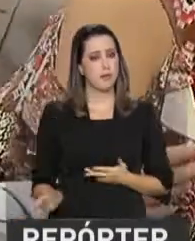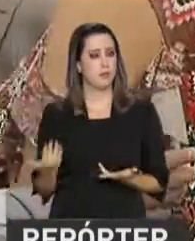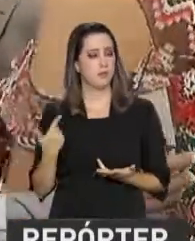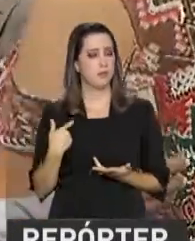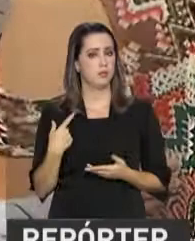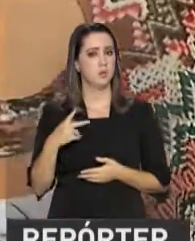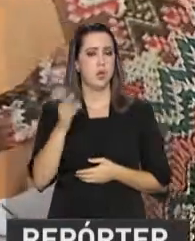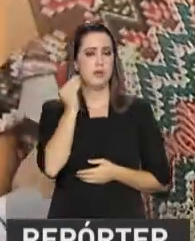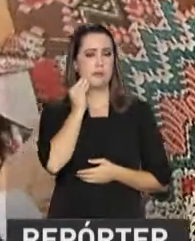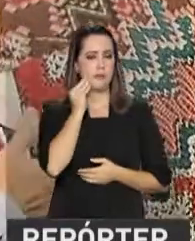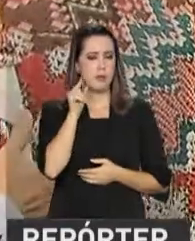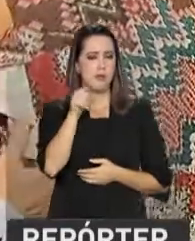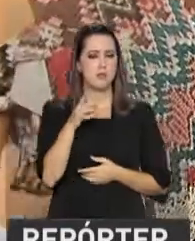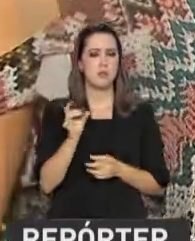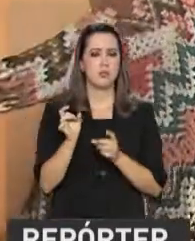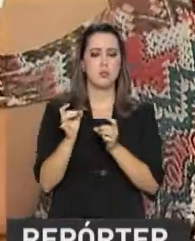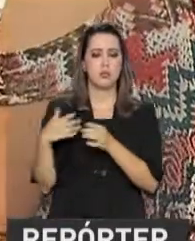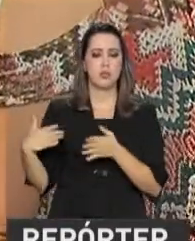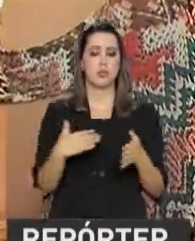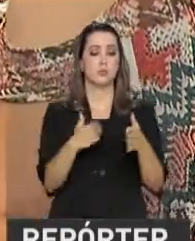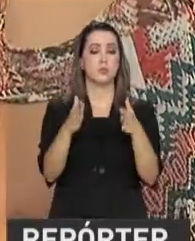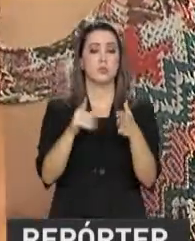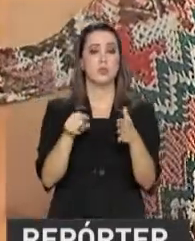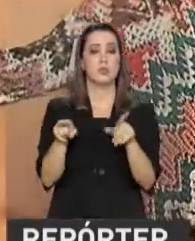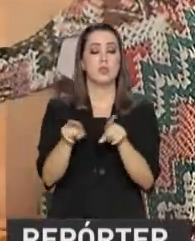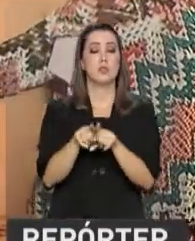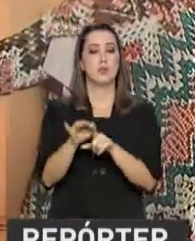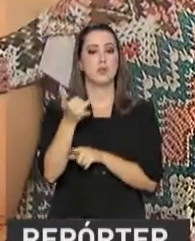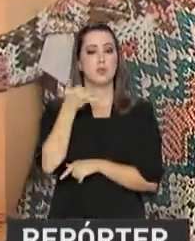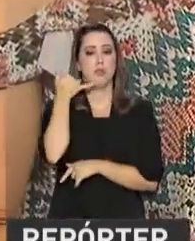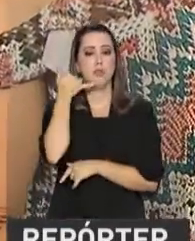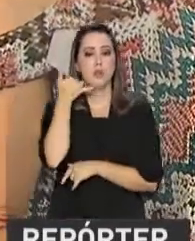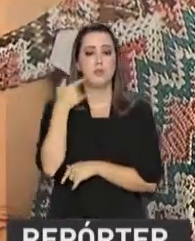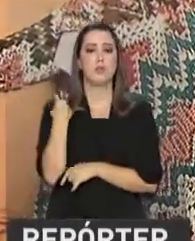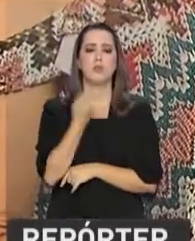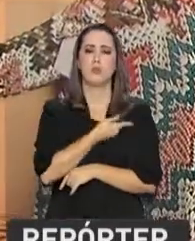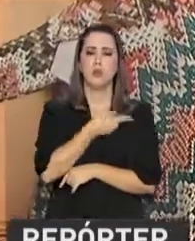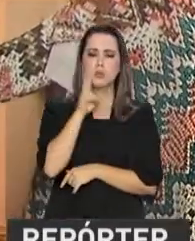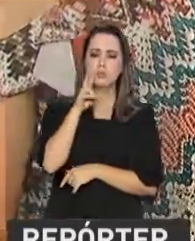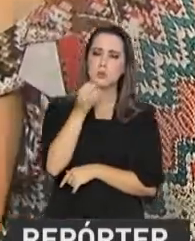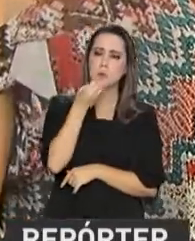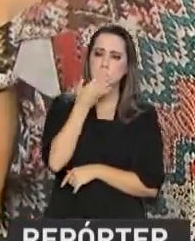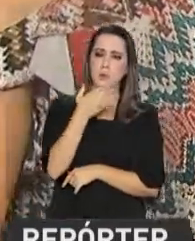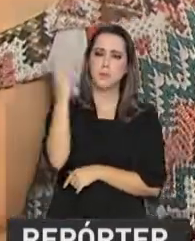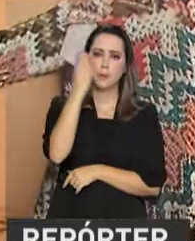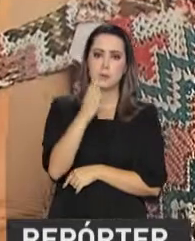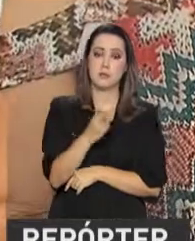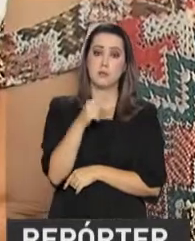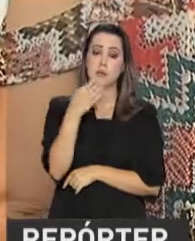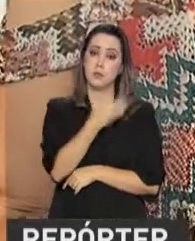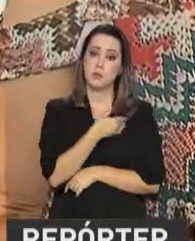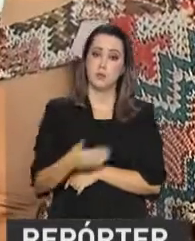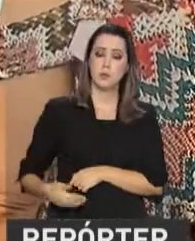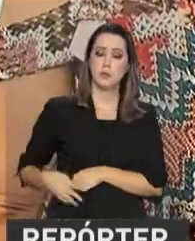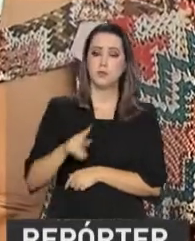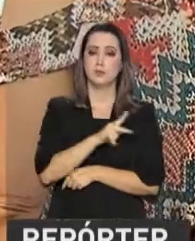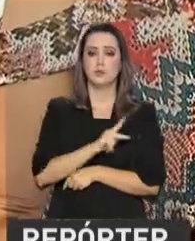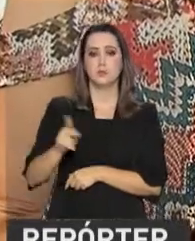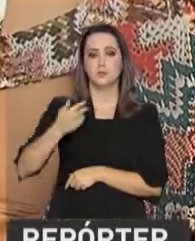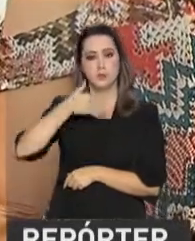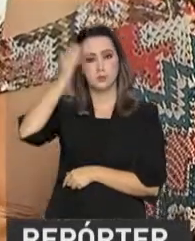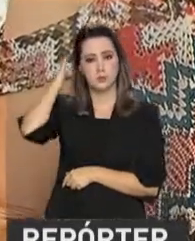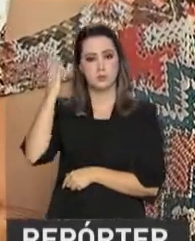concessões em rodovias, sobretudo na telefonia, tem sido muito positiva para o Brasil. E o governo do presidente Michel